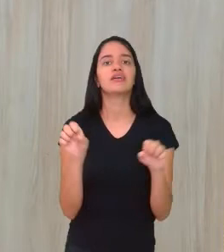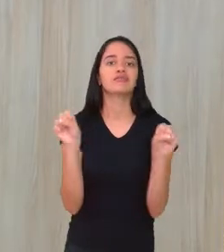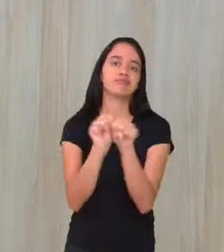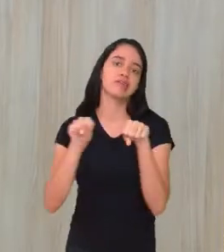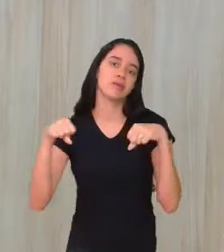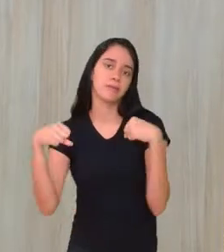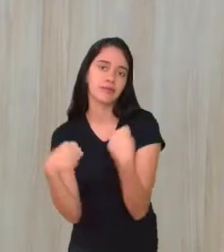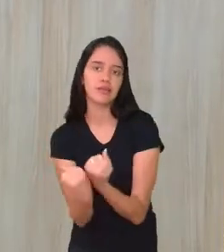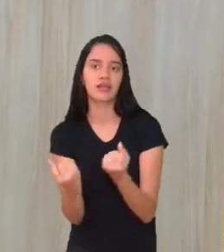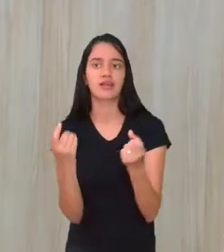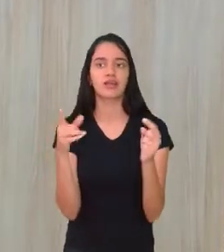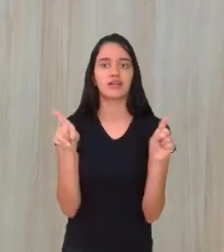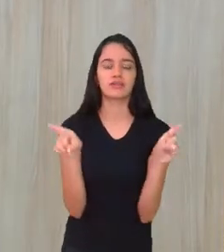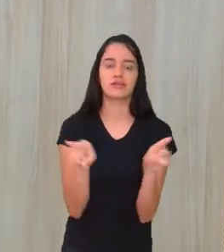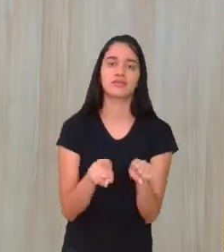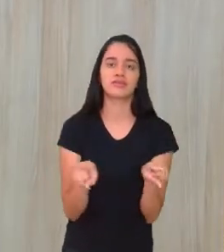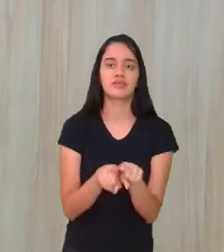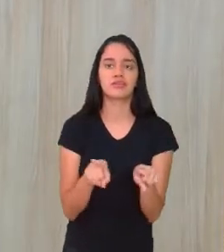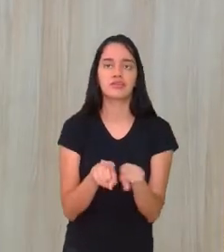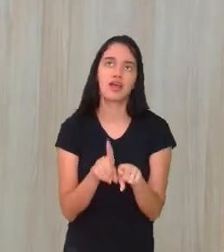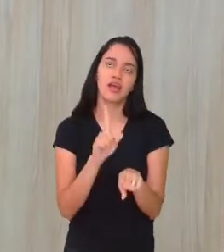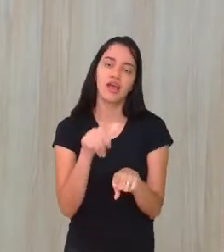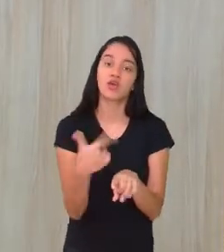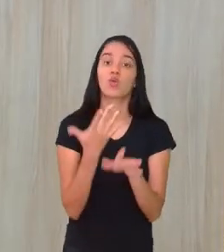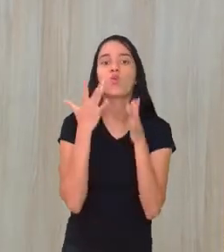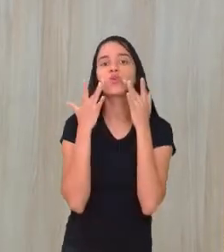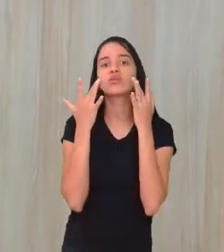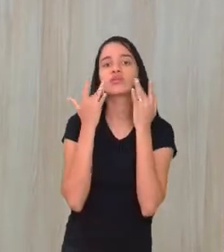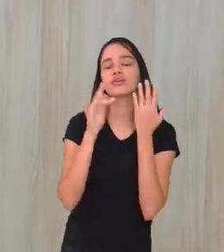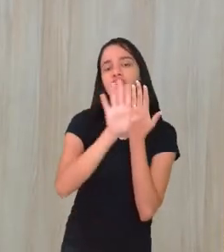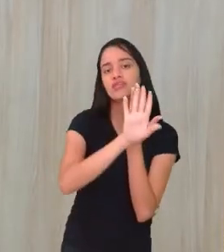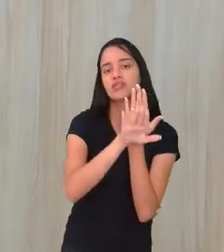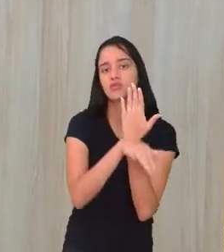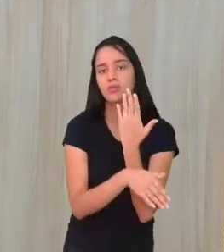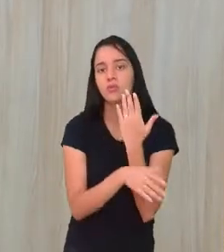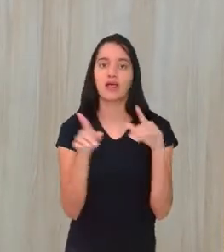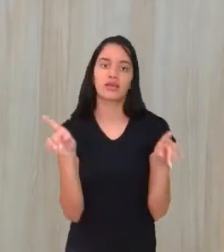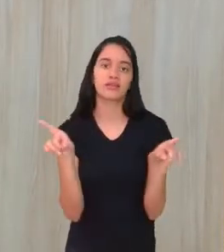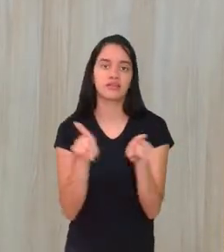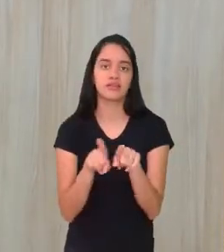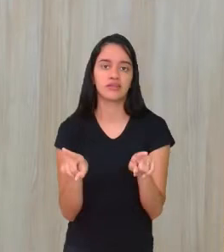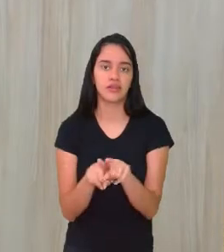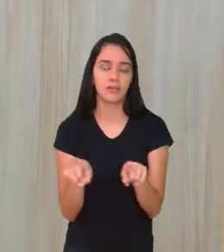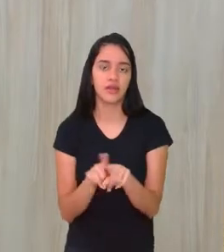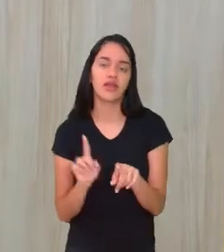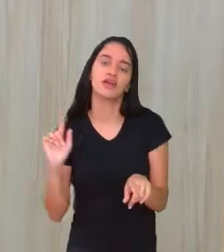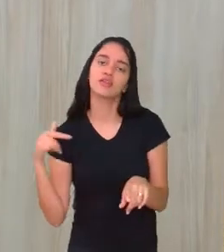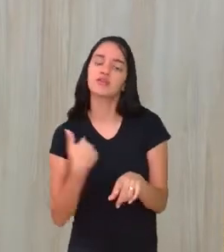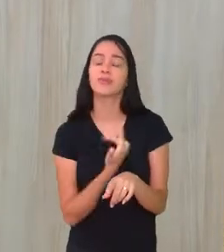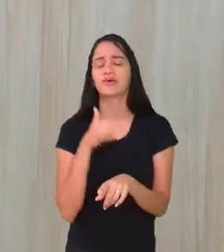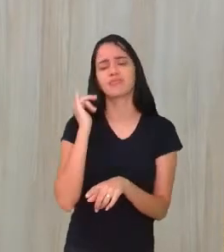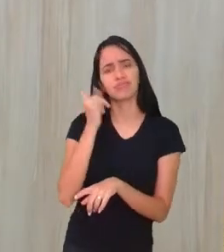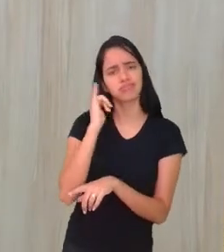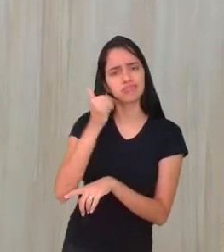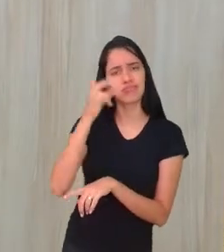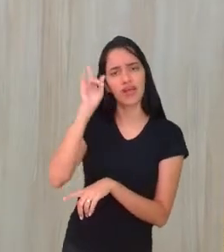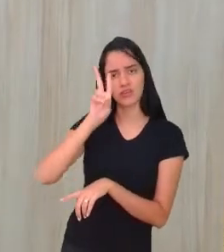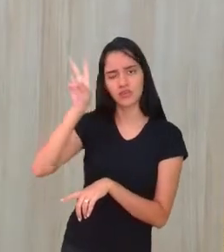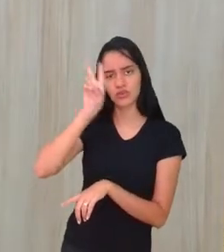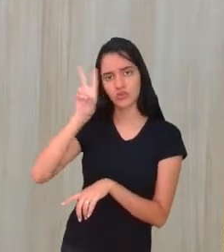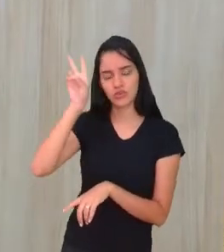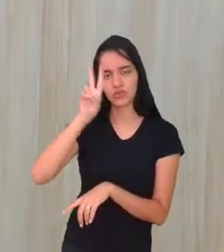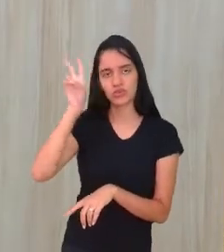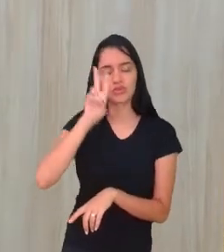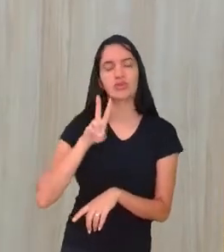seminários e abrir o seminário com um teatro de sombras, tá? A gente pode contar uma história